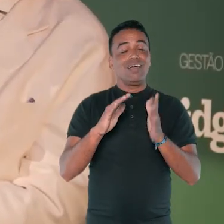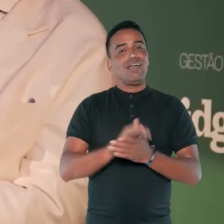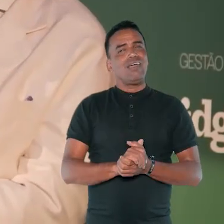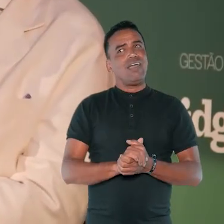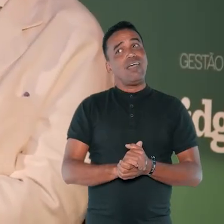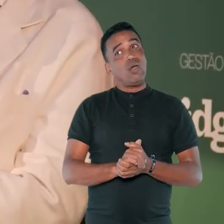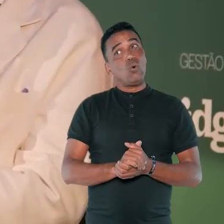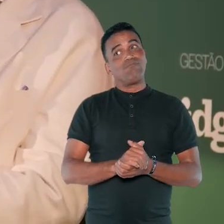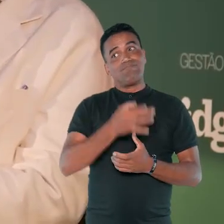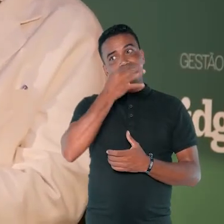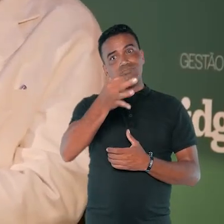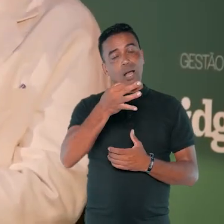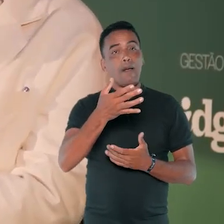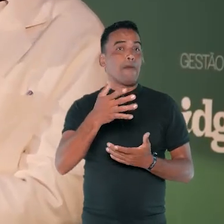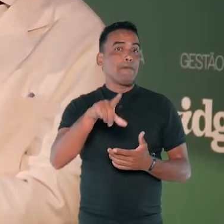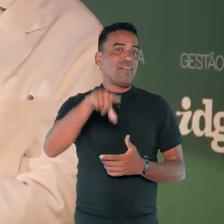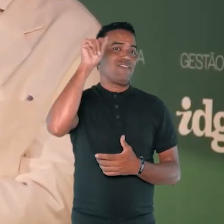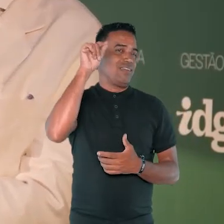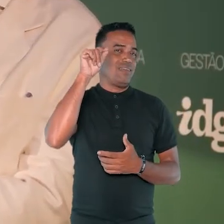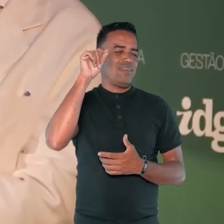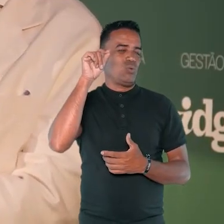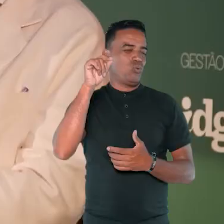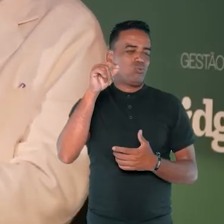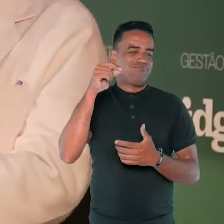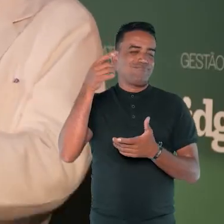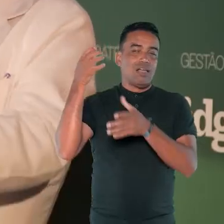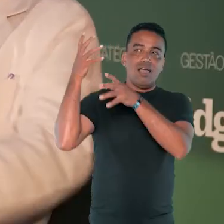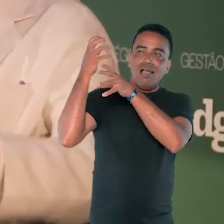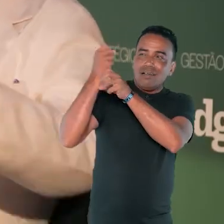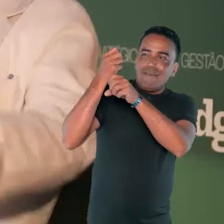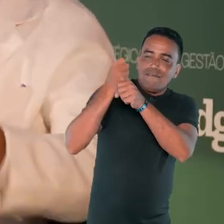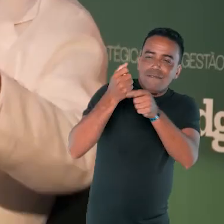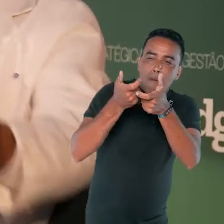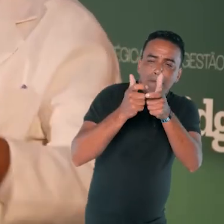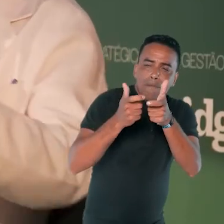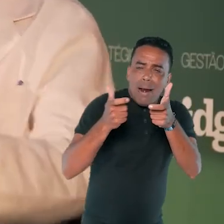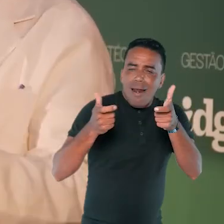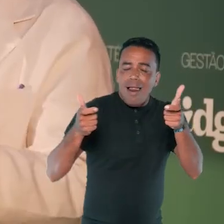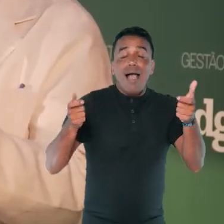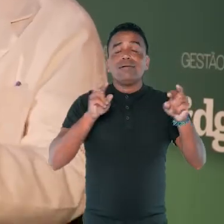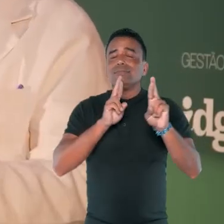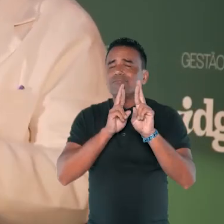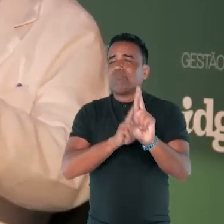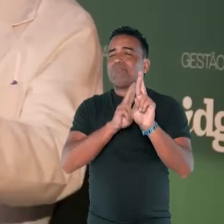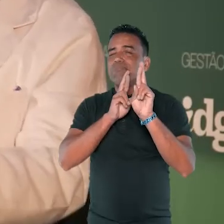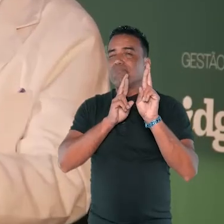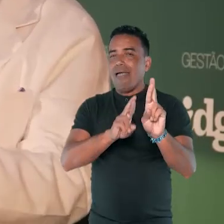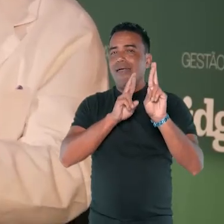prefiro ficar com o lado esperançoso, né? Eu acho que toda essa